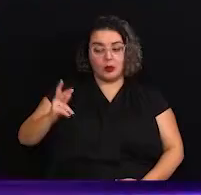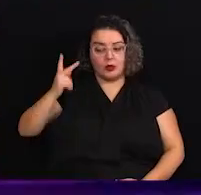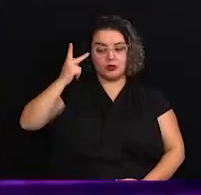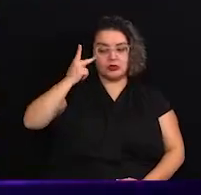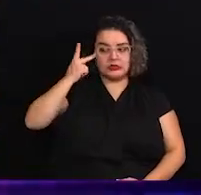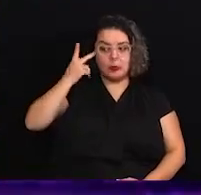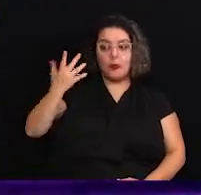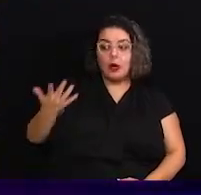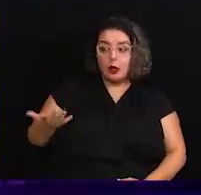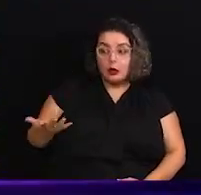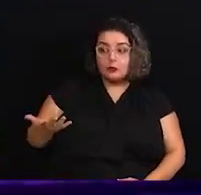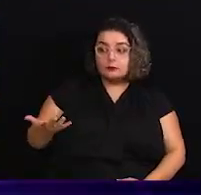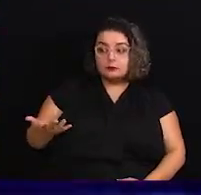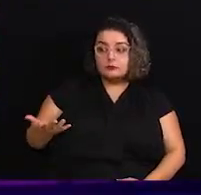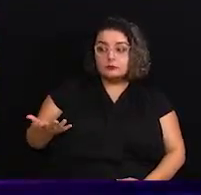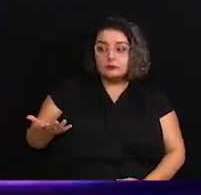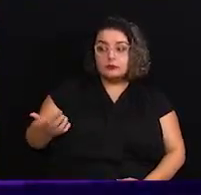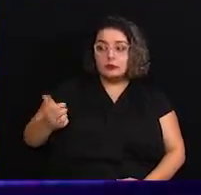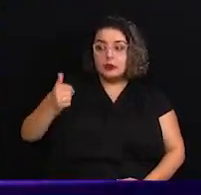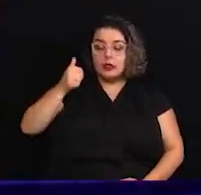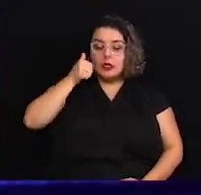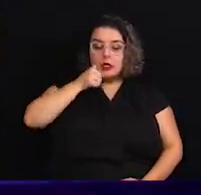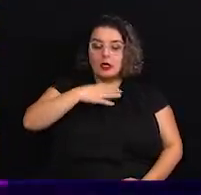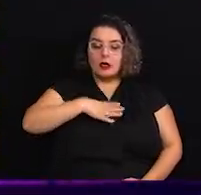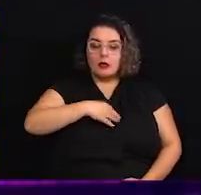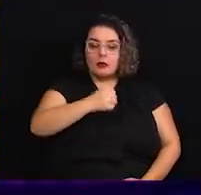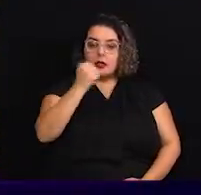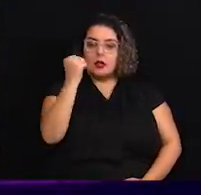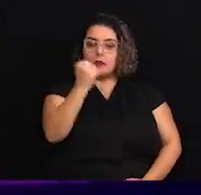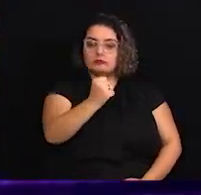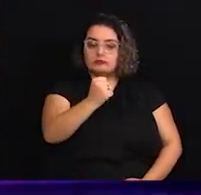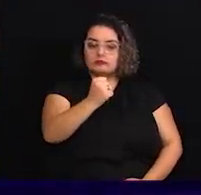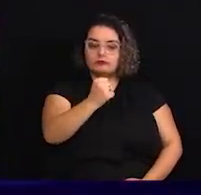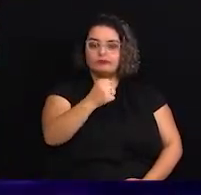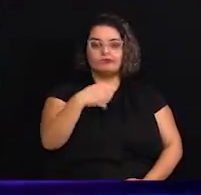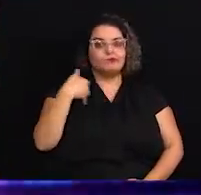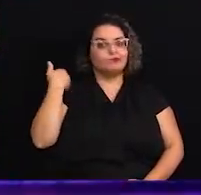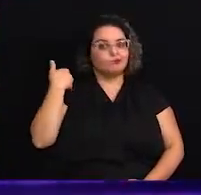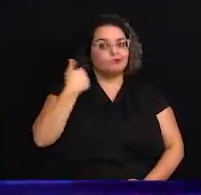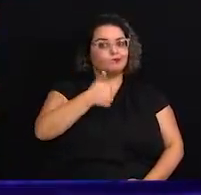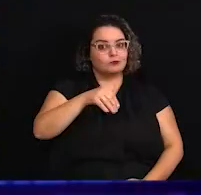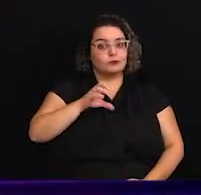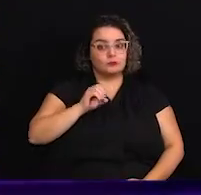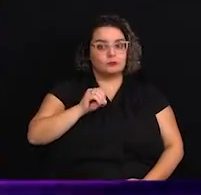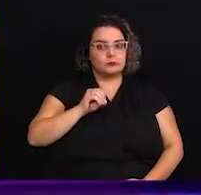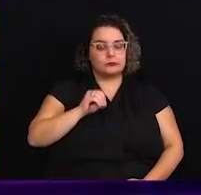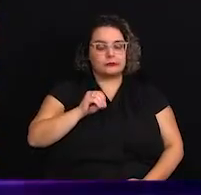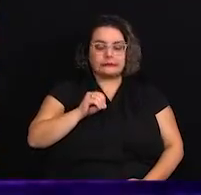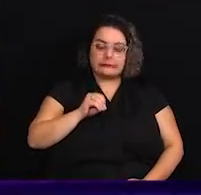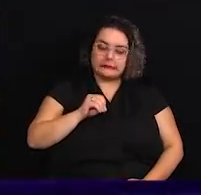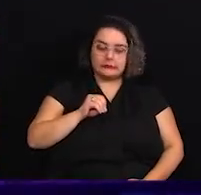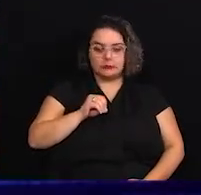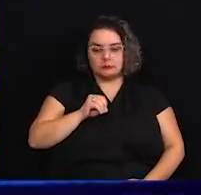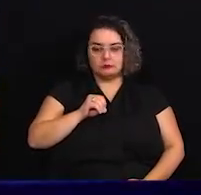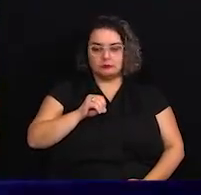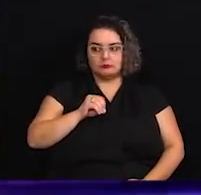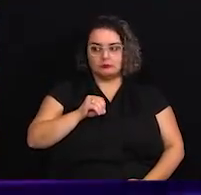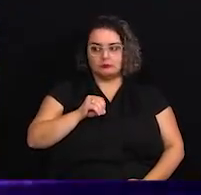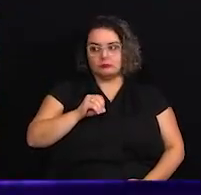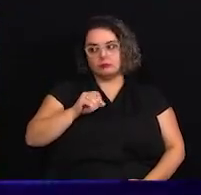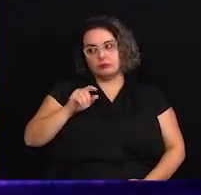paulistana, que assassina a própria filha, uma menina de 10 anos. Tá? Ele é um